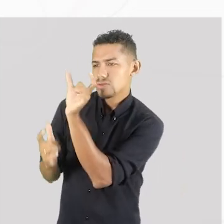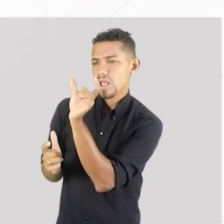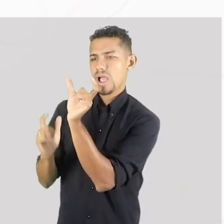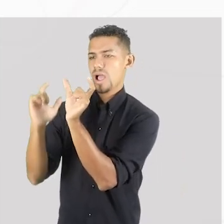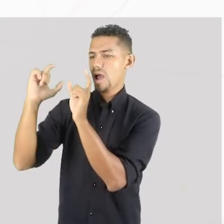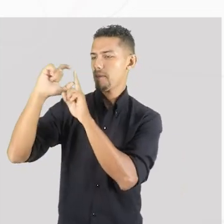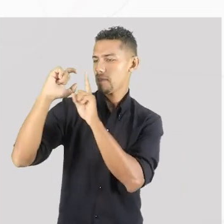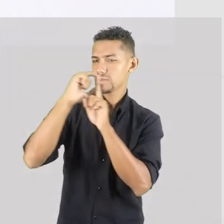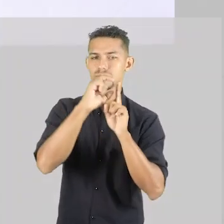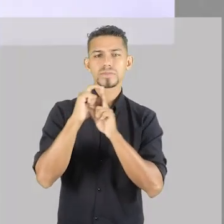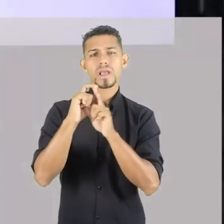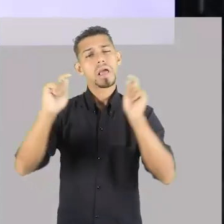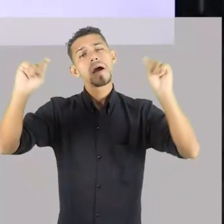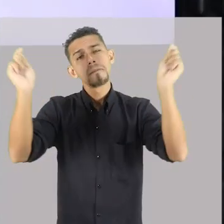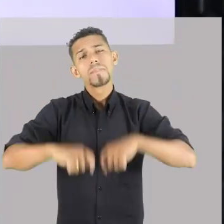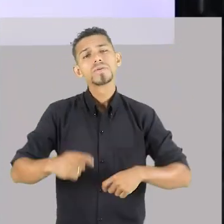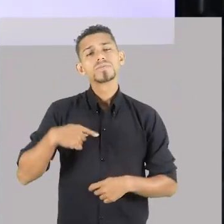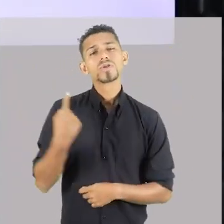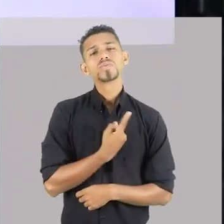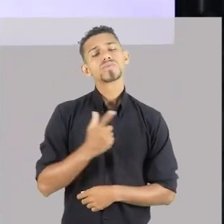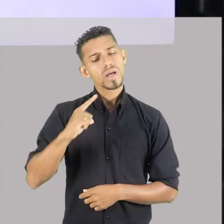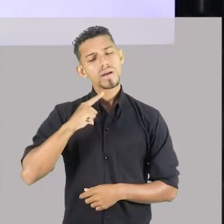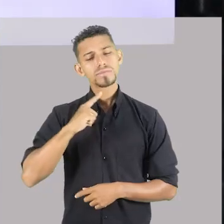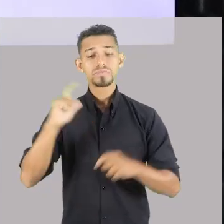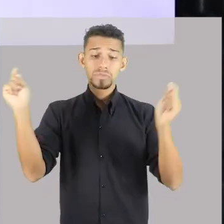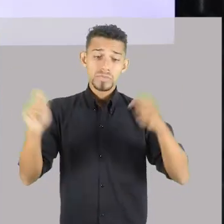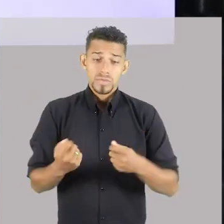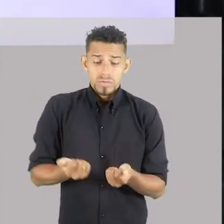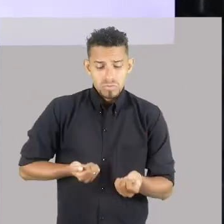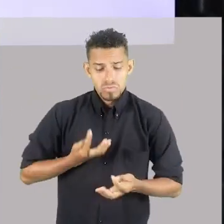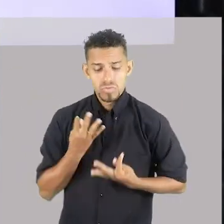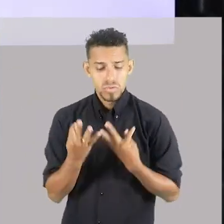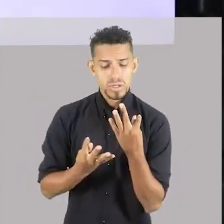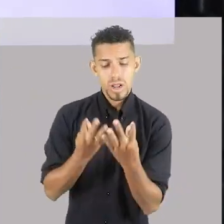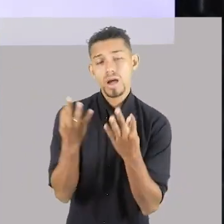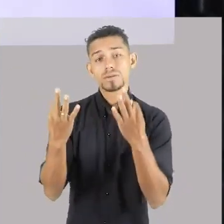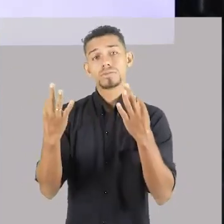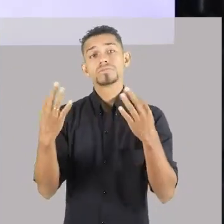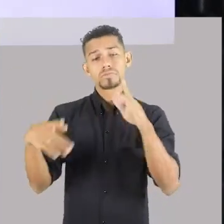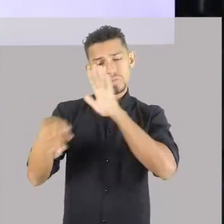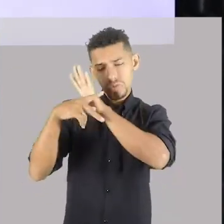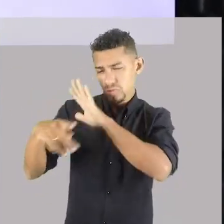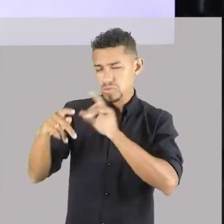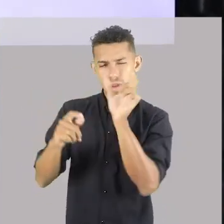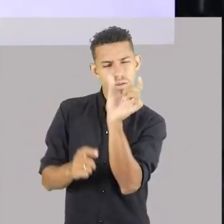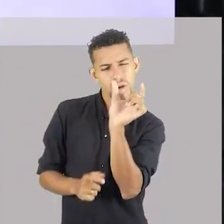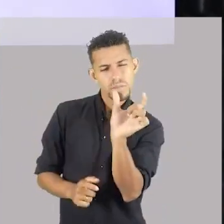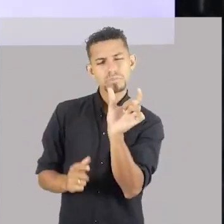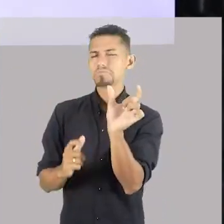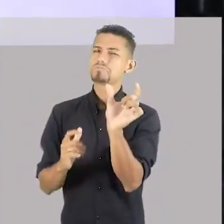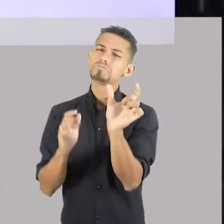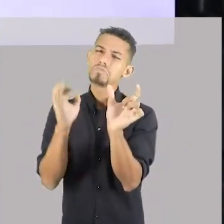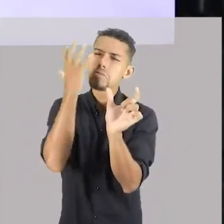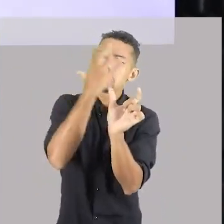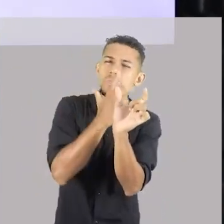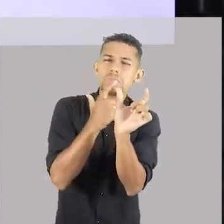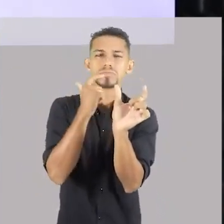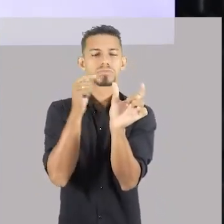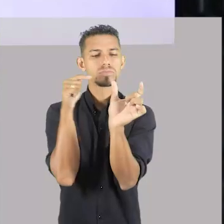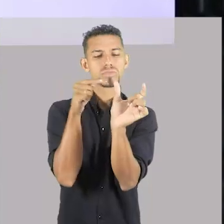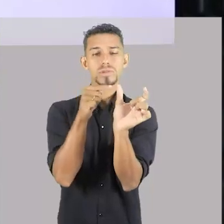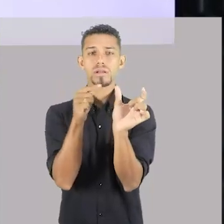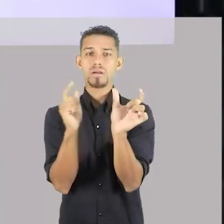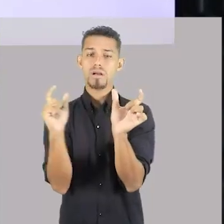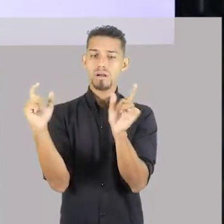é a possibilidade que nós temos de dar um tratamento estético para a palavra, para dar a